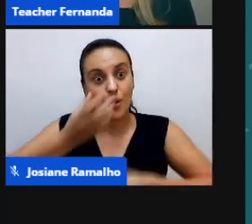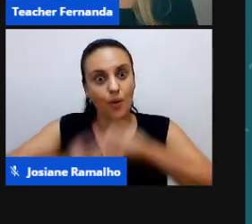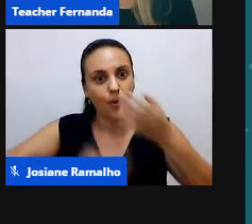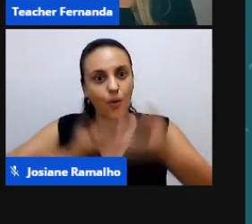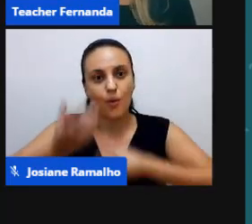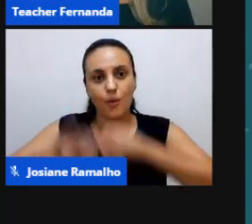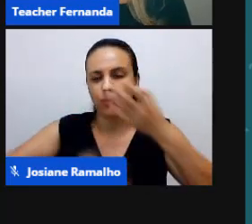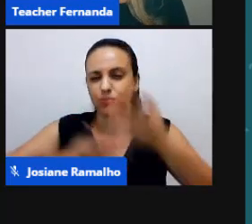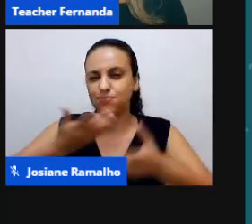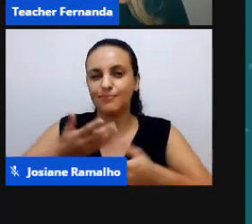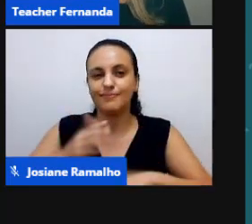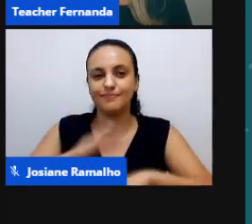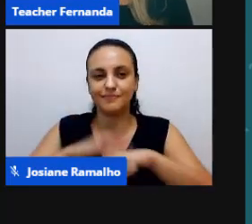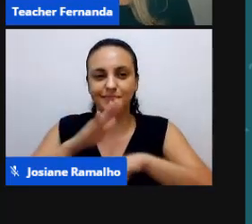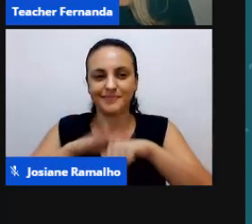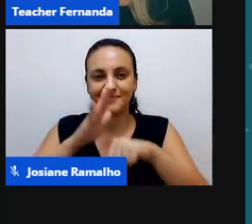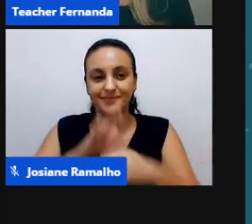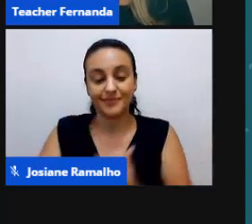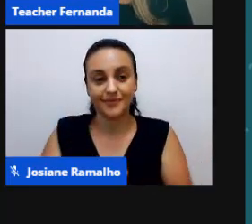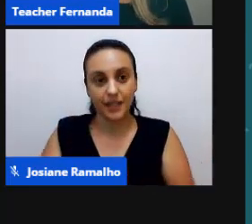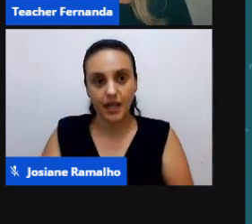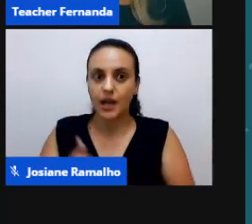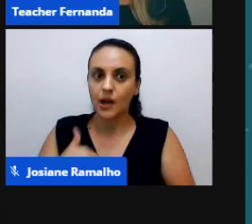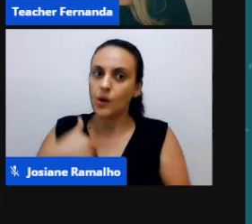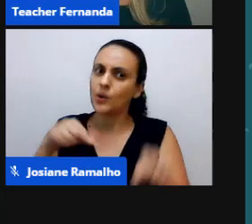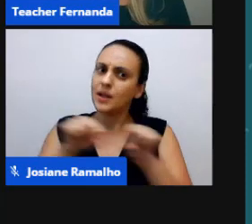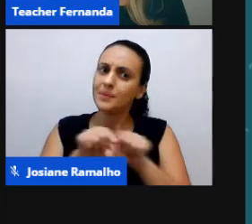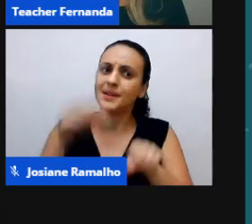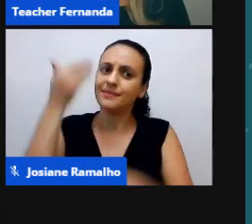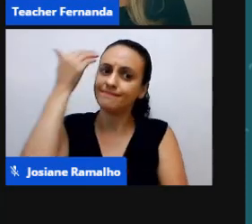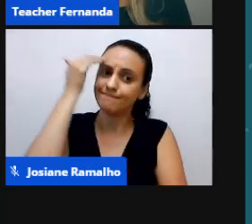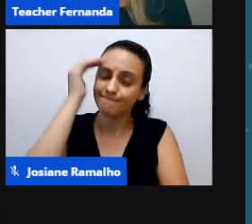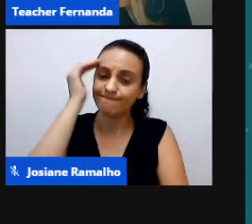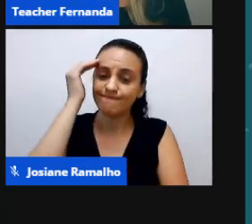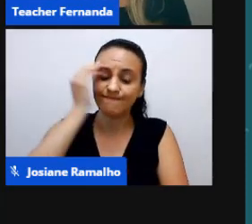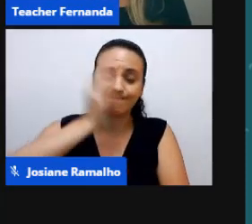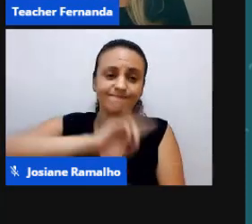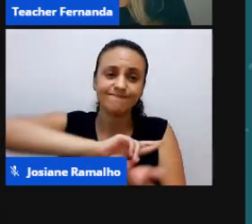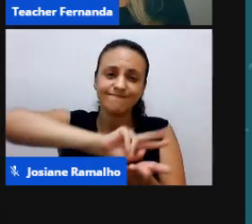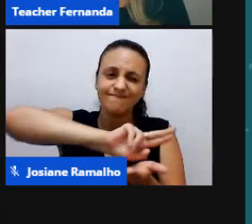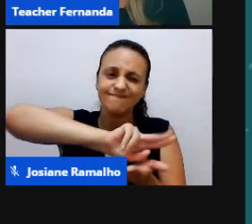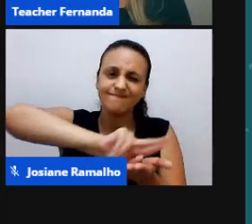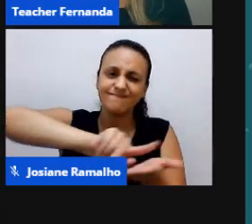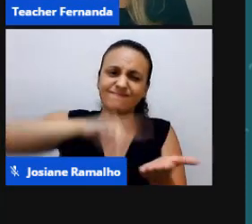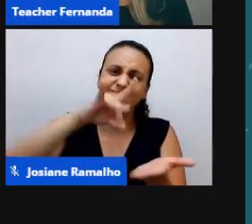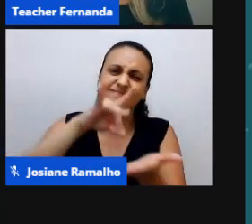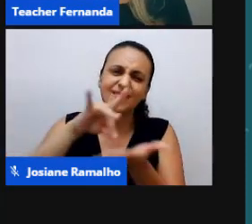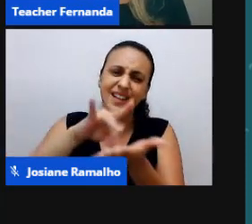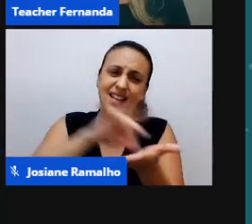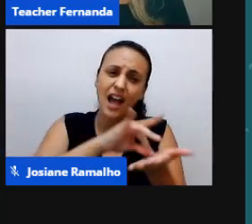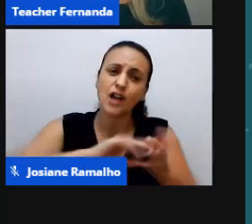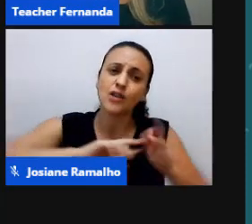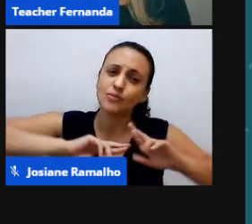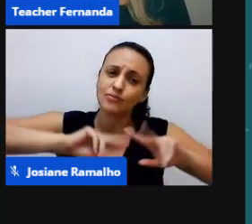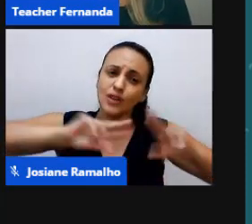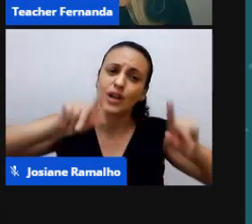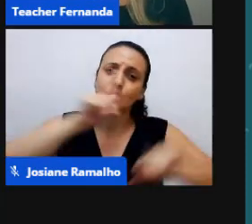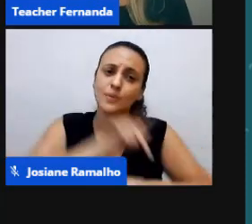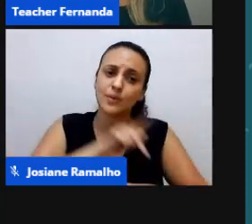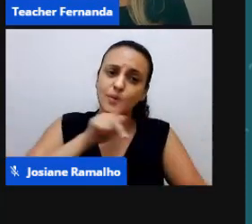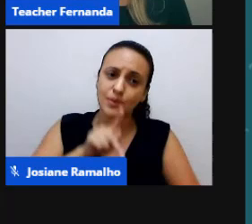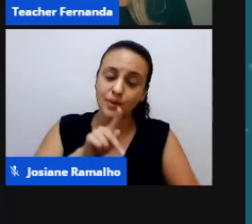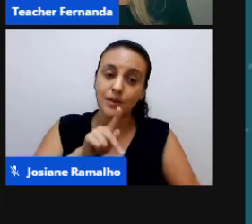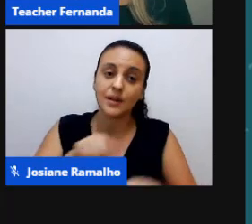também ressaltar que eu compreendo as inúmeras realidades de diversos professores. Falamos de